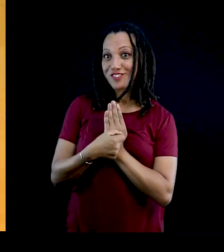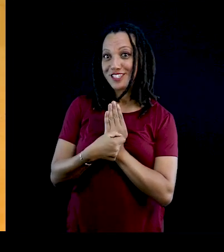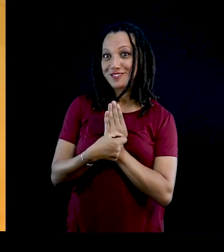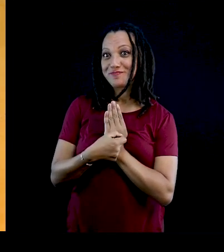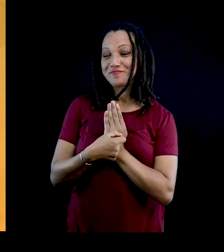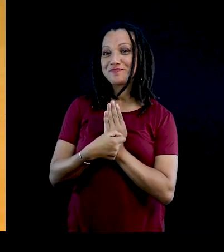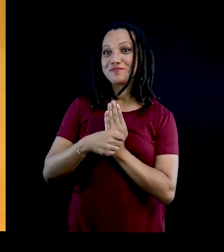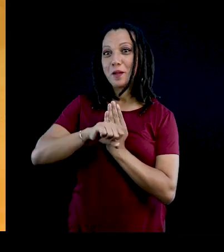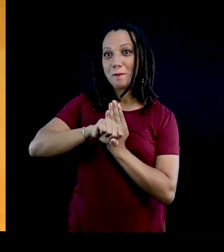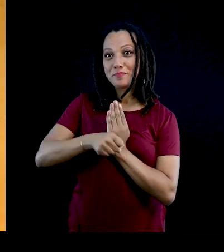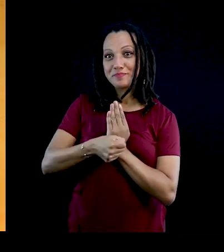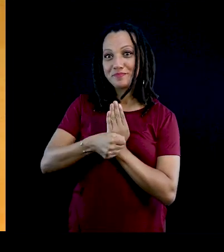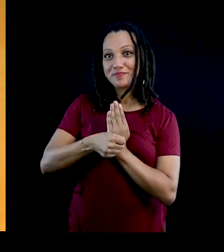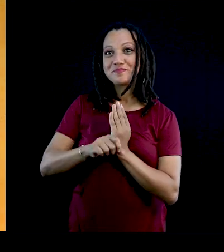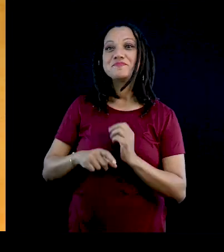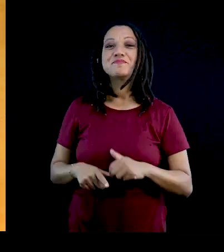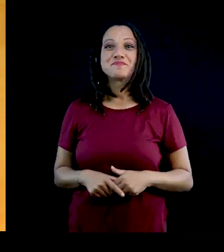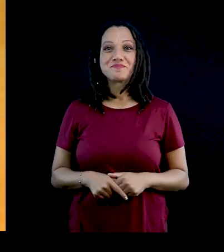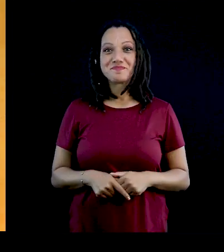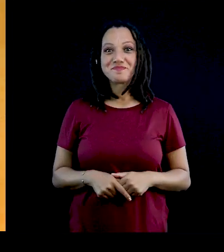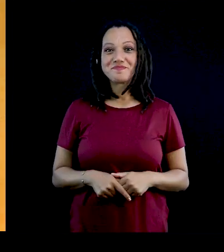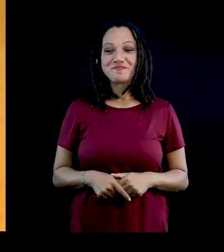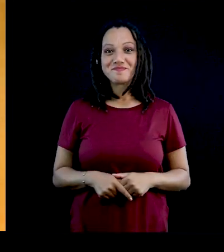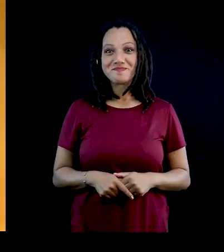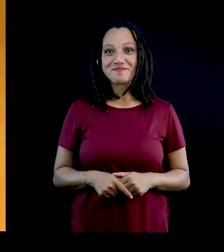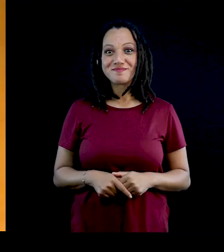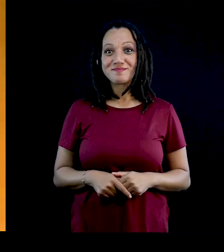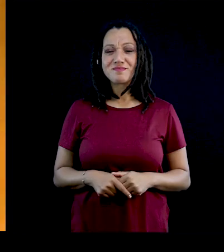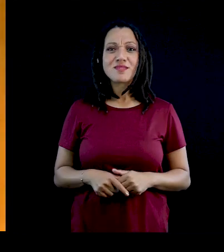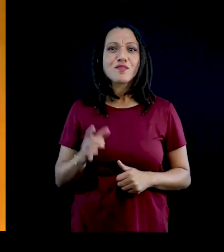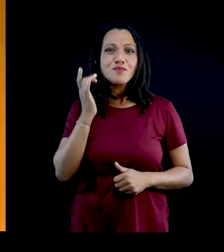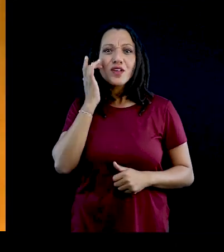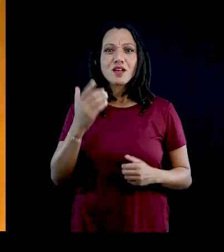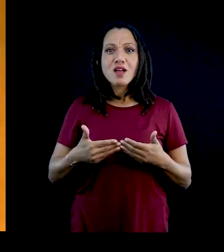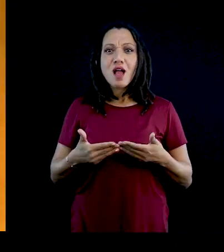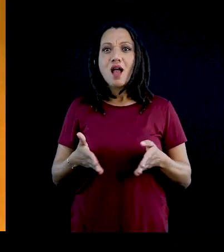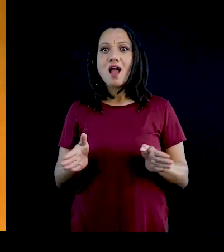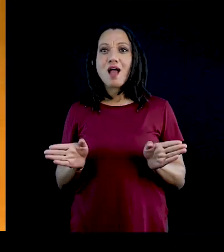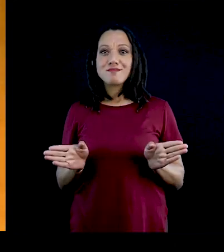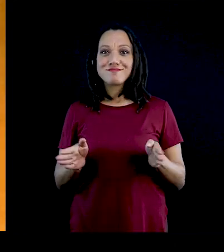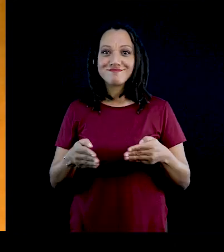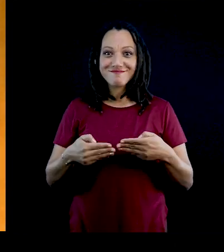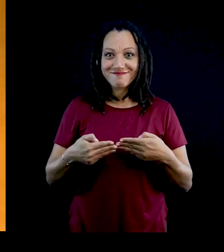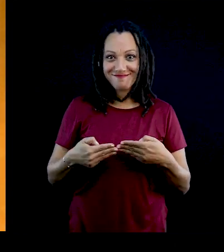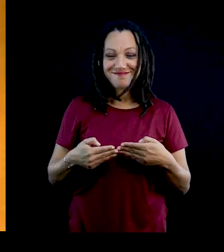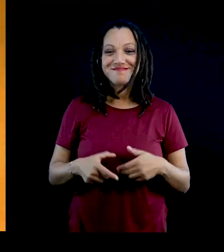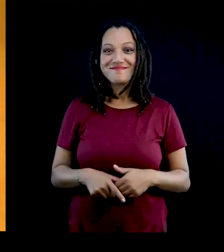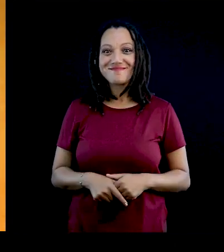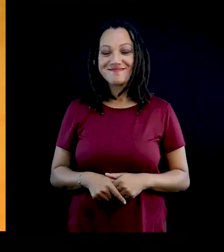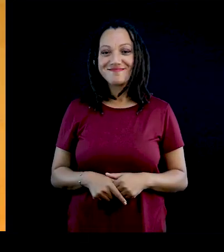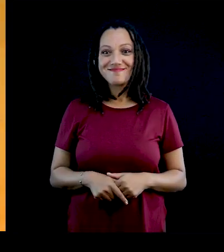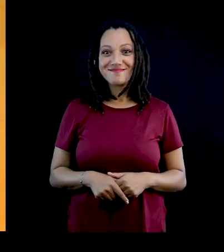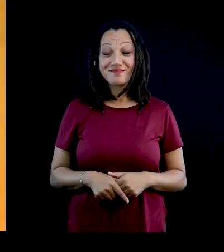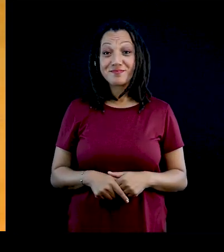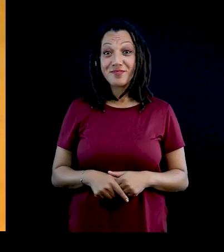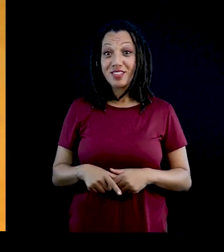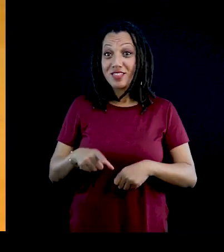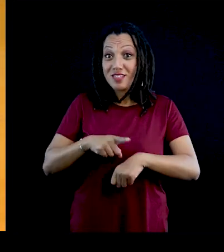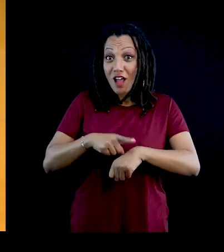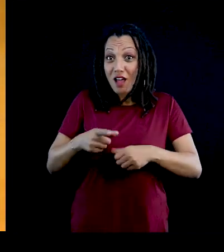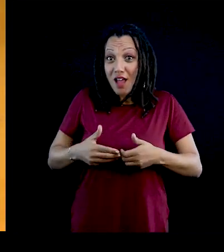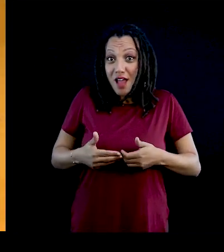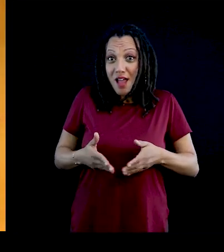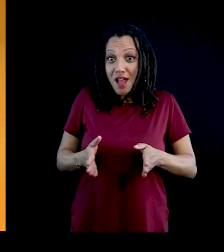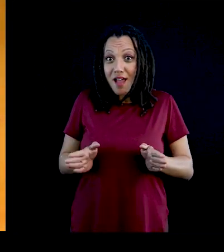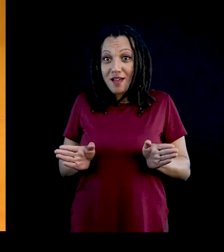e uma maçaneta dessa porta, que é ele, pra gente poder abrir ele por dentro. E quando abrir aqui dentro, a